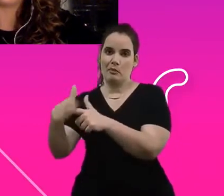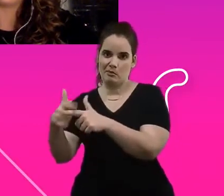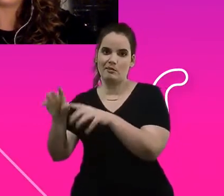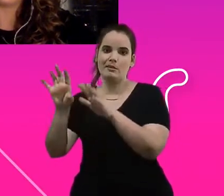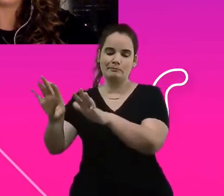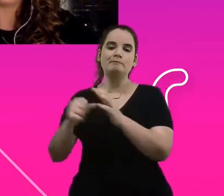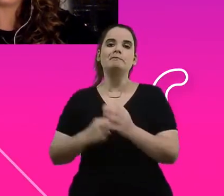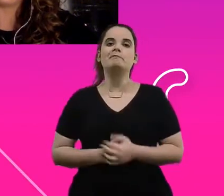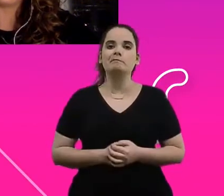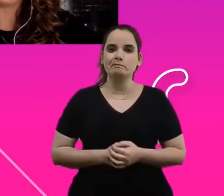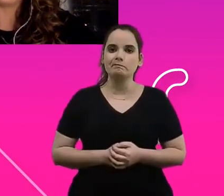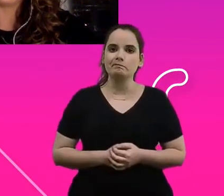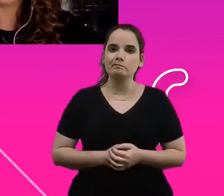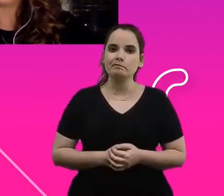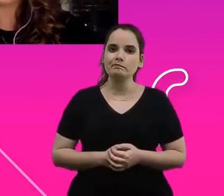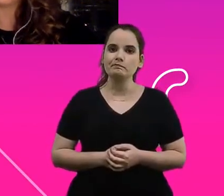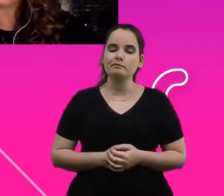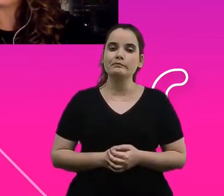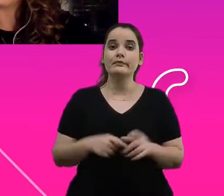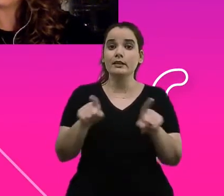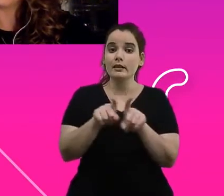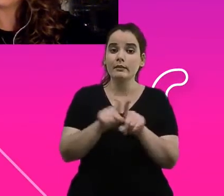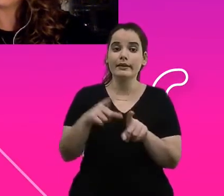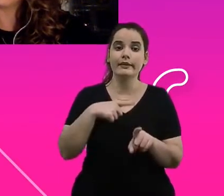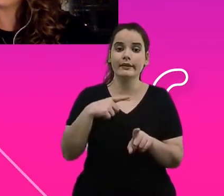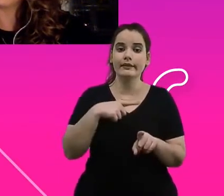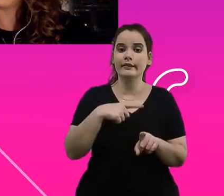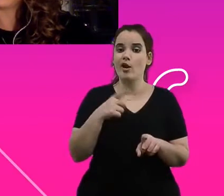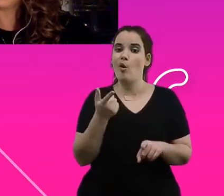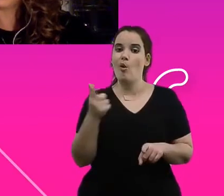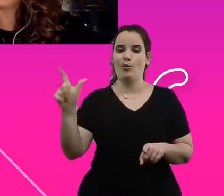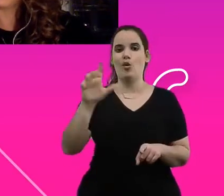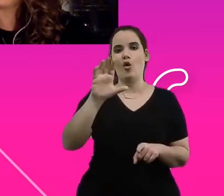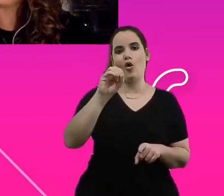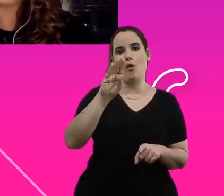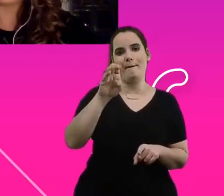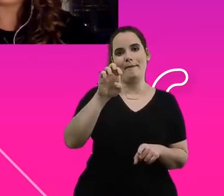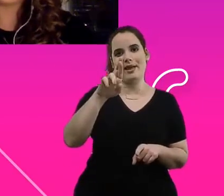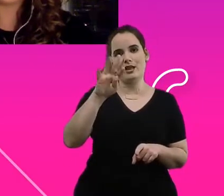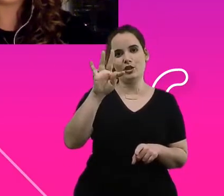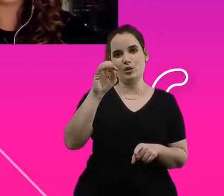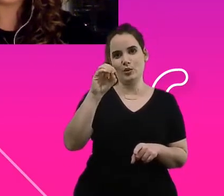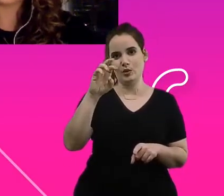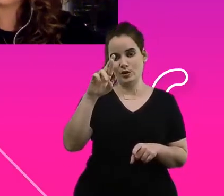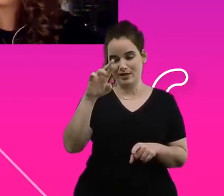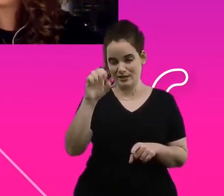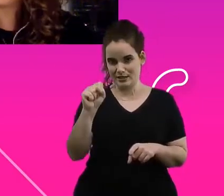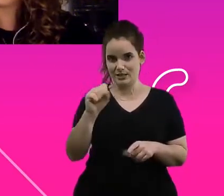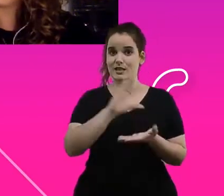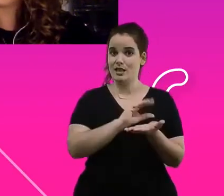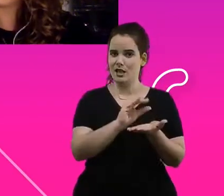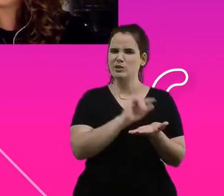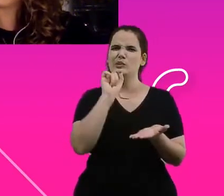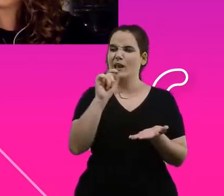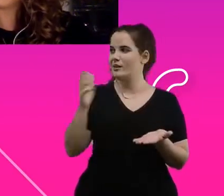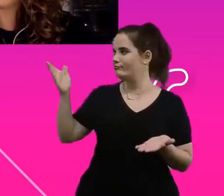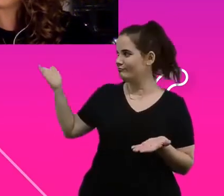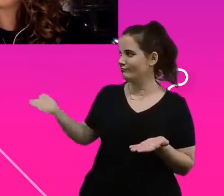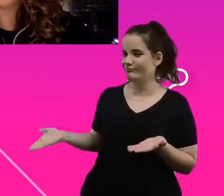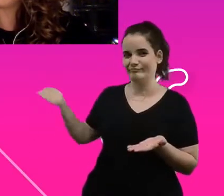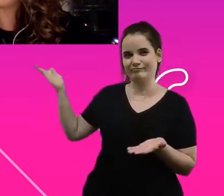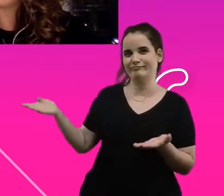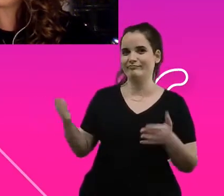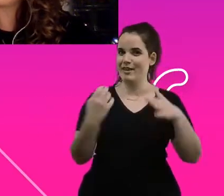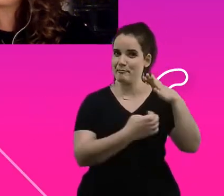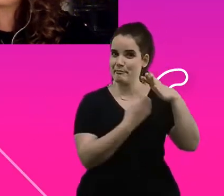E depois temos os coletores de dados, como por exemplo o Banco Mundial, o Facebook, que criam bases de dados que